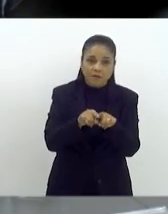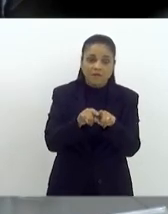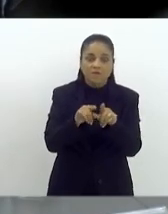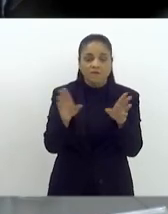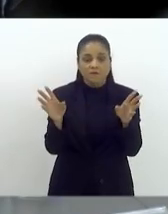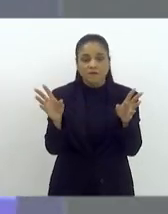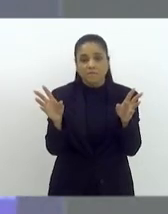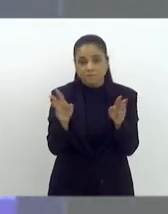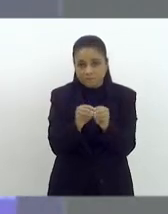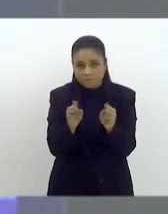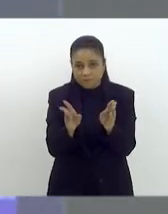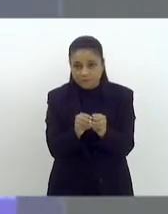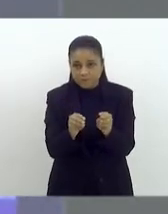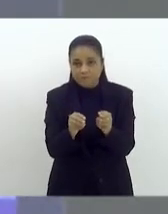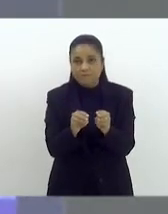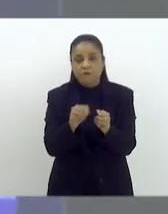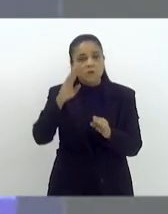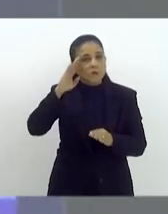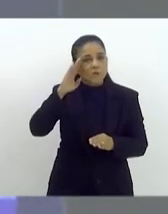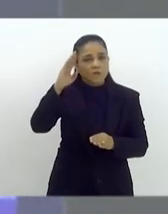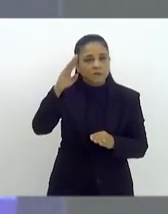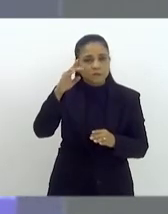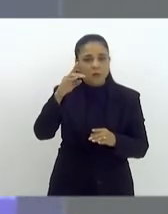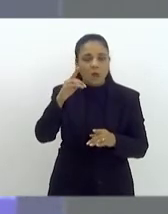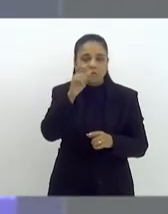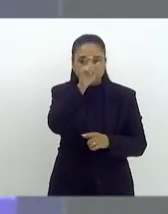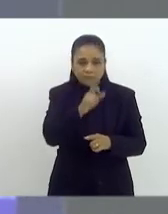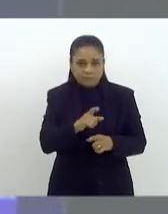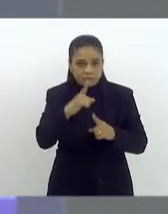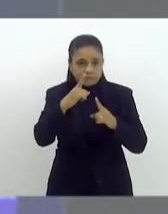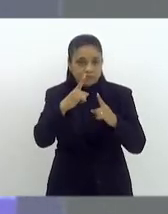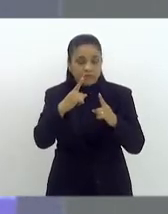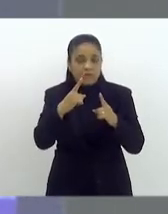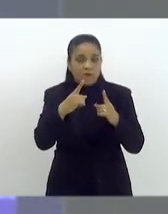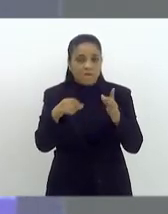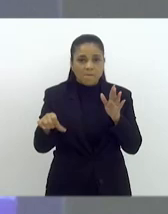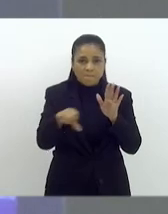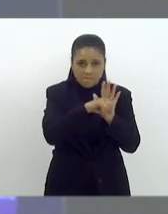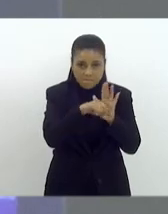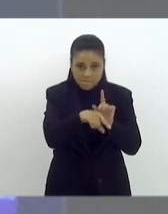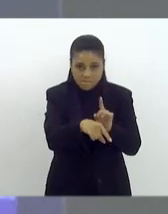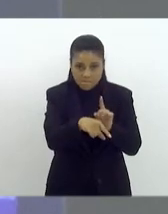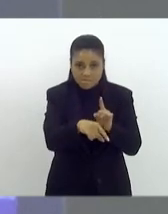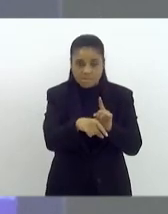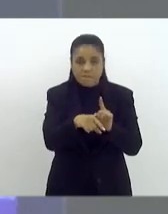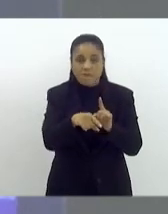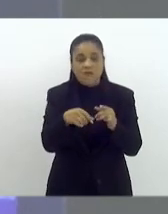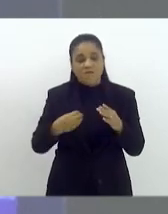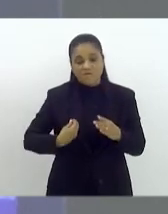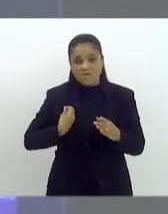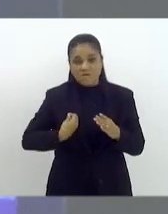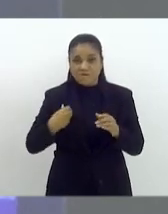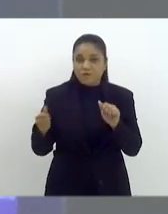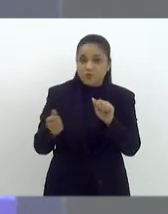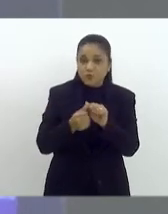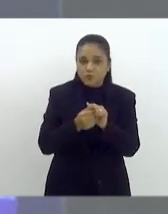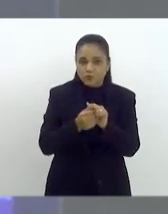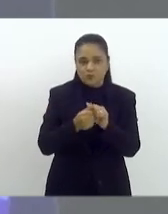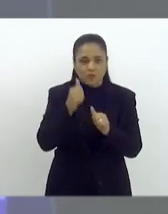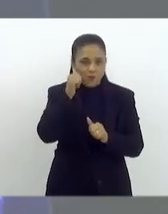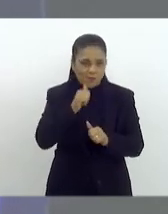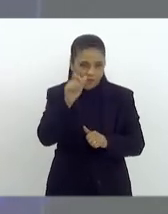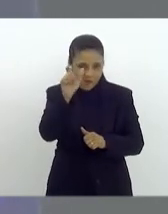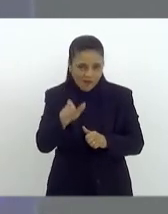síntese né que é o principal agressor geralmente vai ser a pessoa do convívio dessas mulheres como